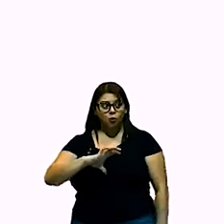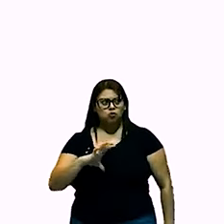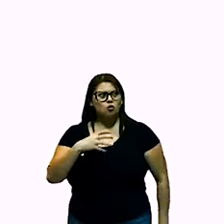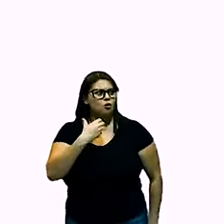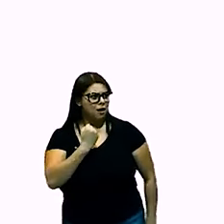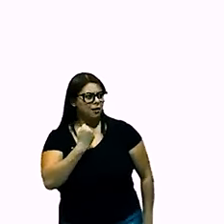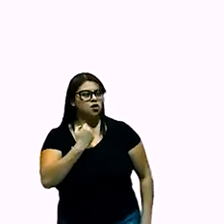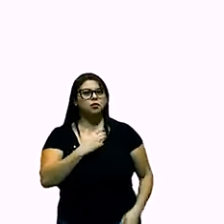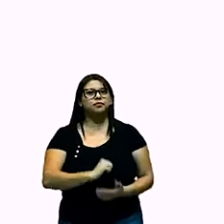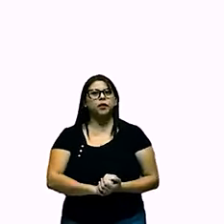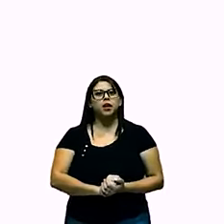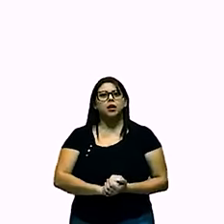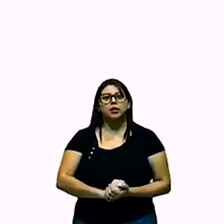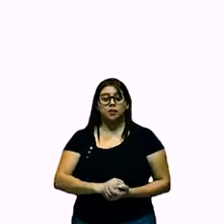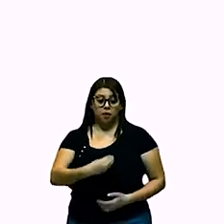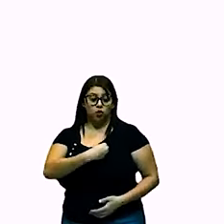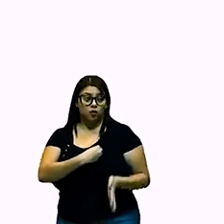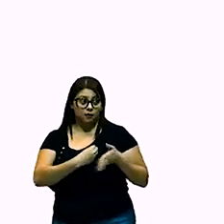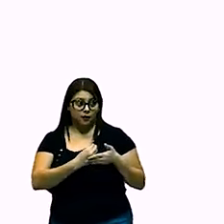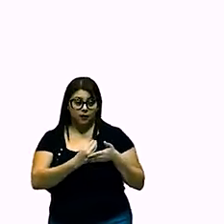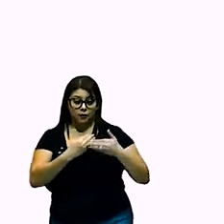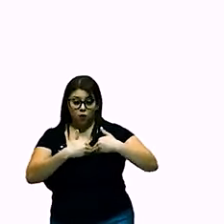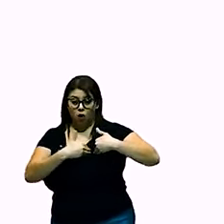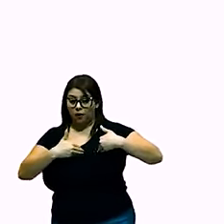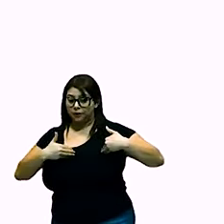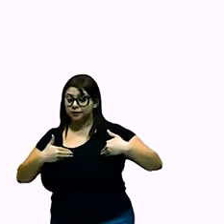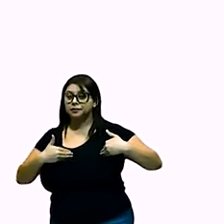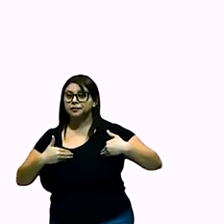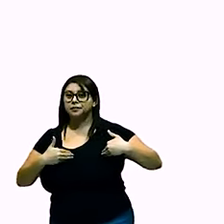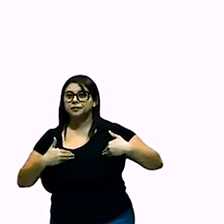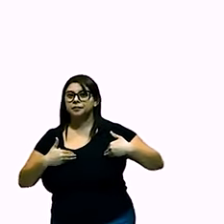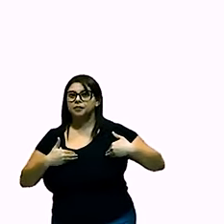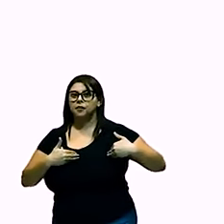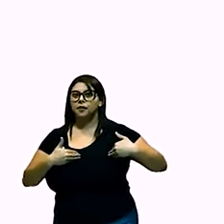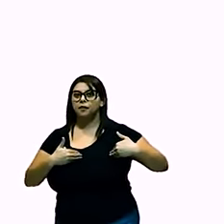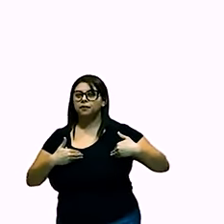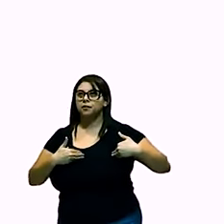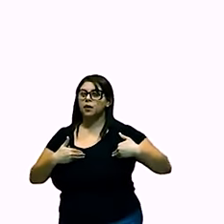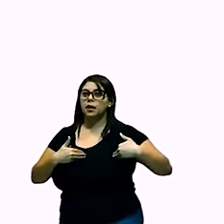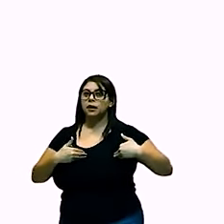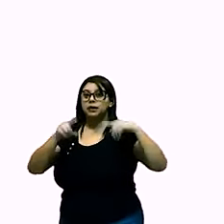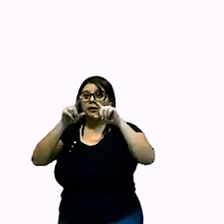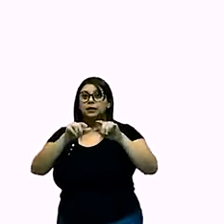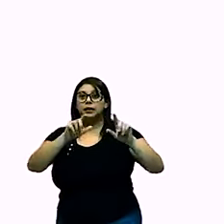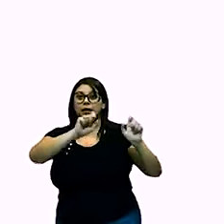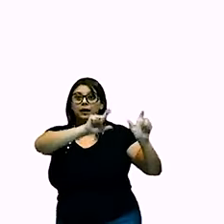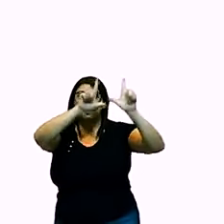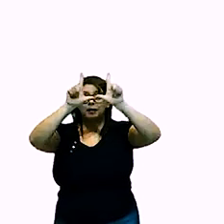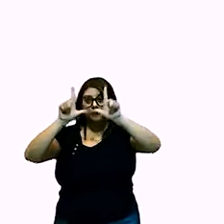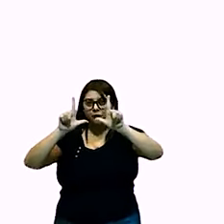na semana passada da sua vida, pelo menos um dia, aleatoriamente, desse dia, uma hora, e expor nessa televisão tudo que você